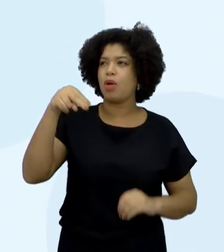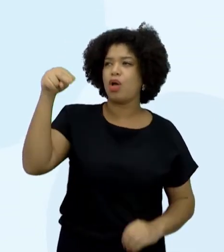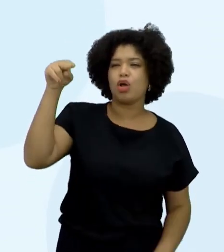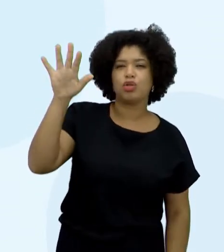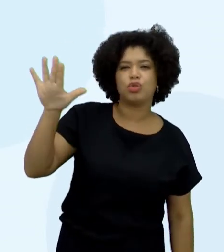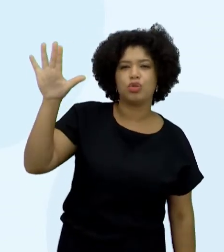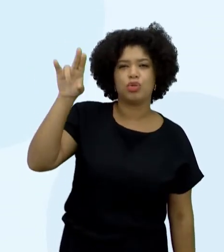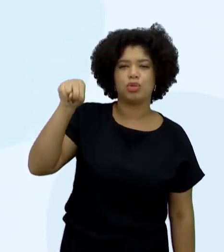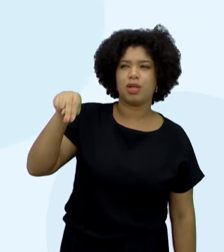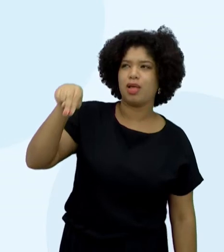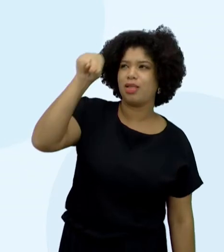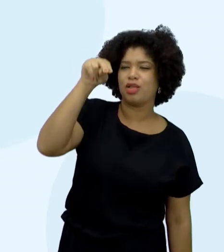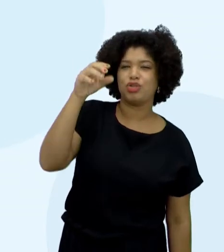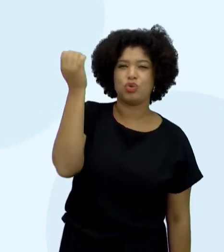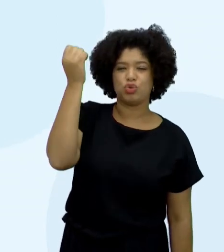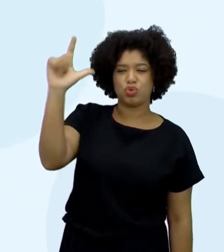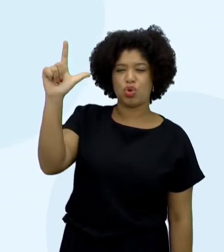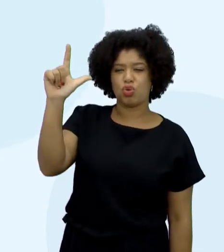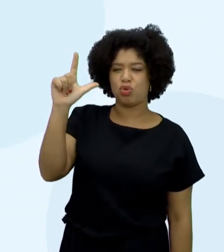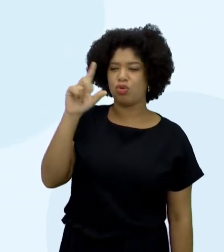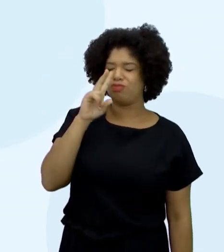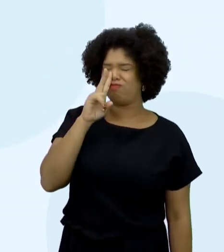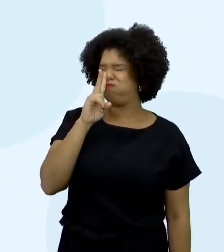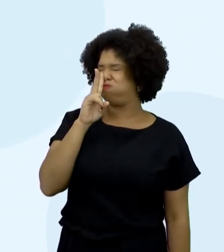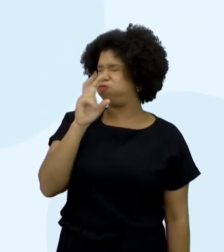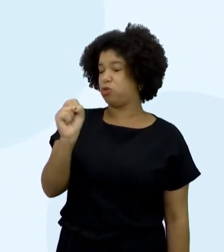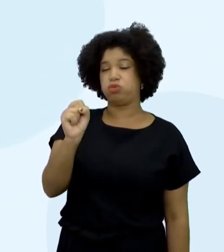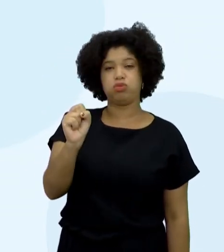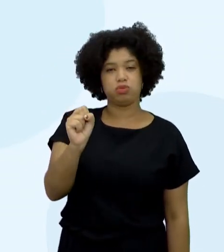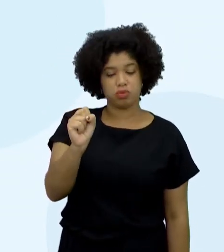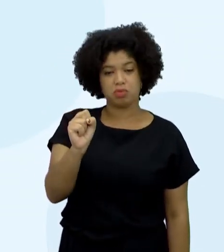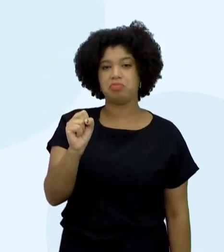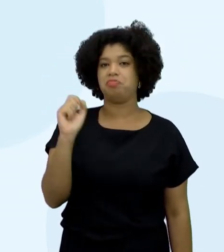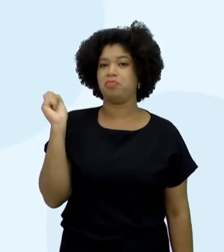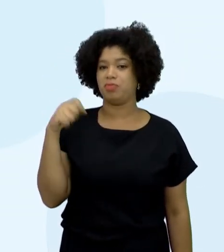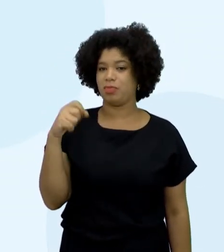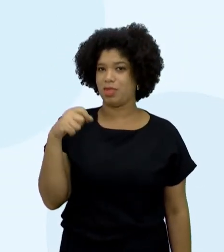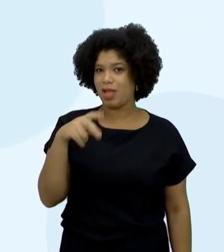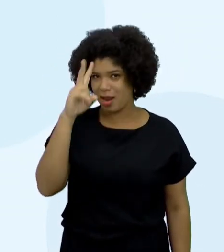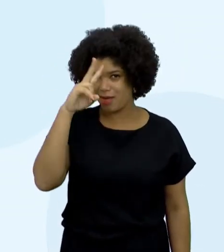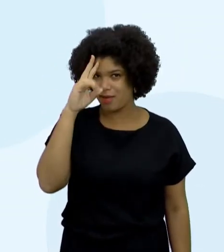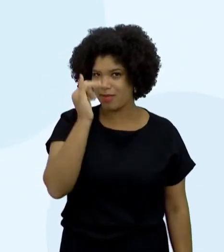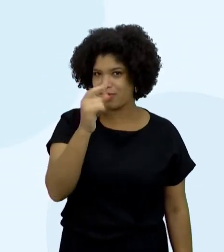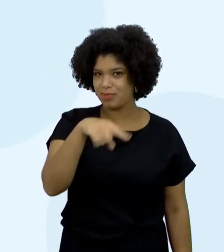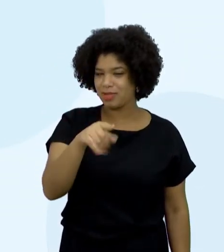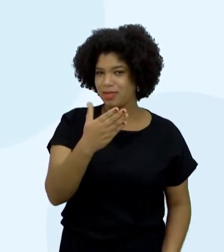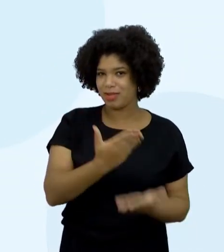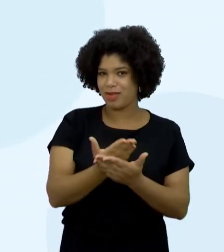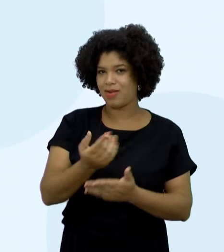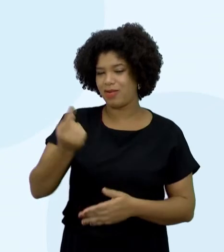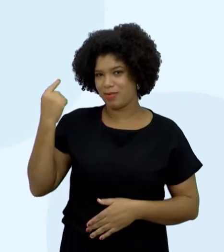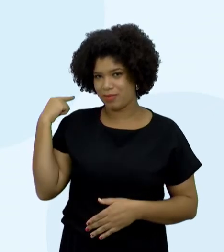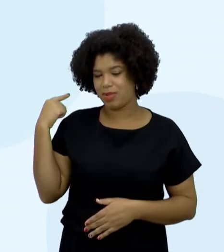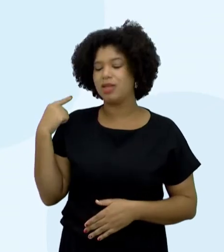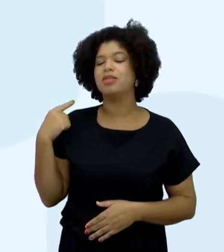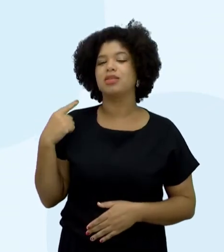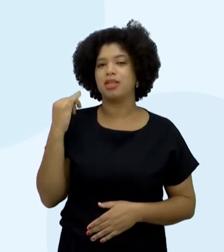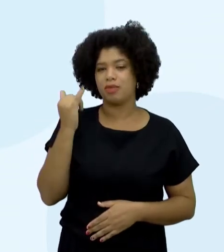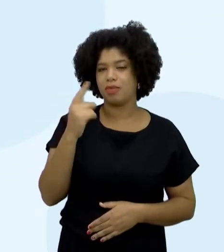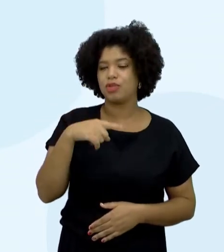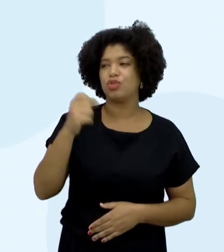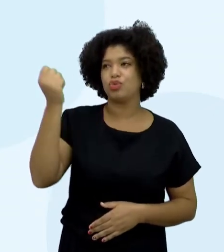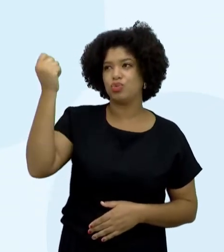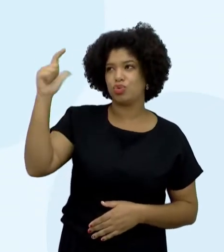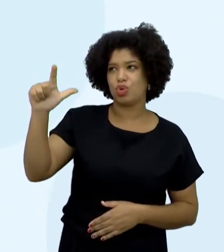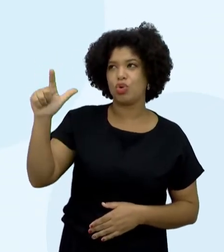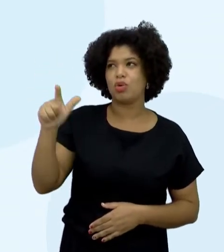lá o Sol ele consegue fazer um serviço muito bacana. Falei na aula passada de que a luz